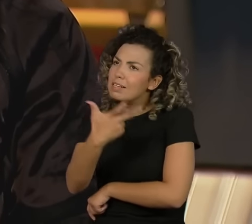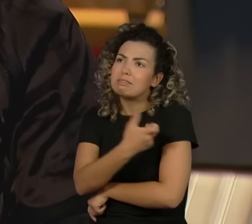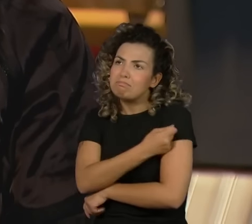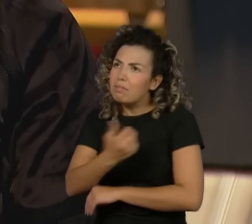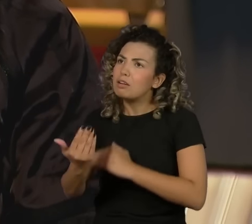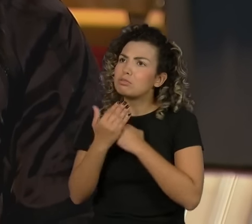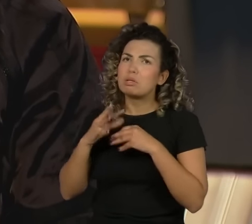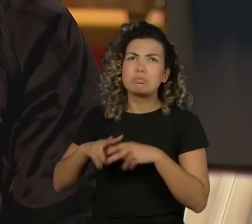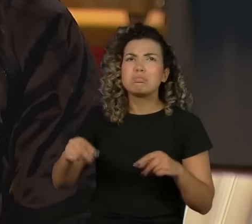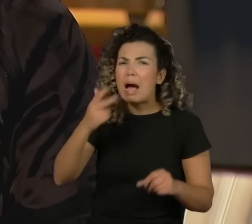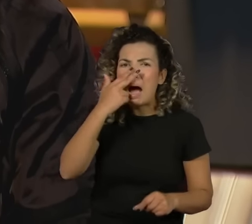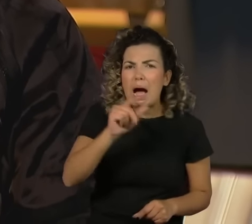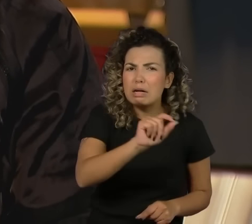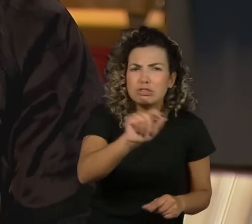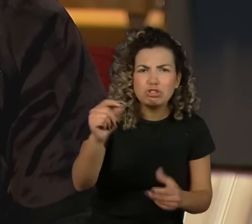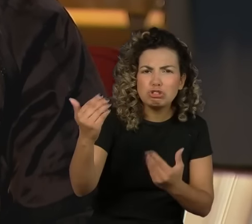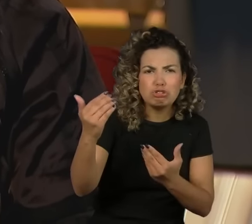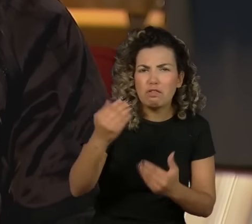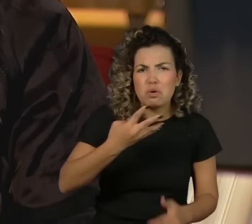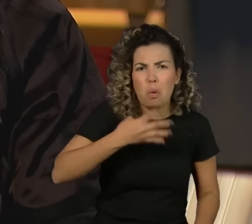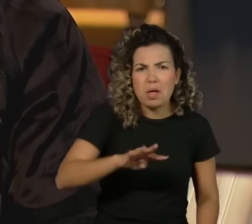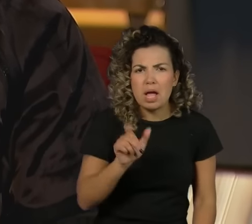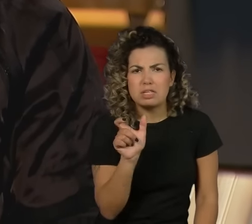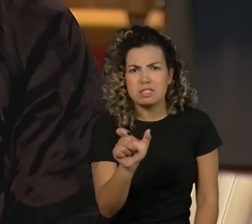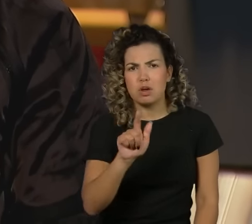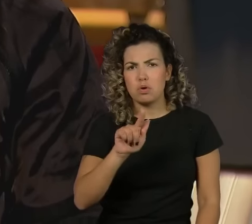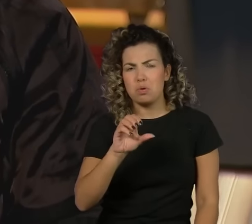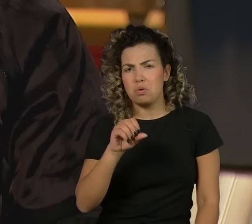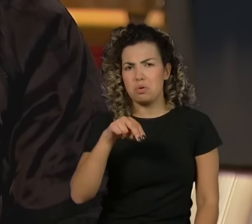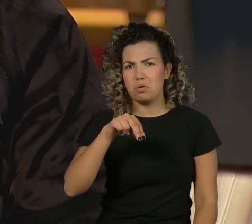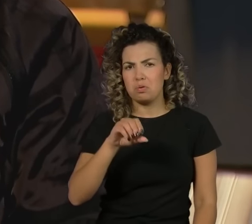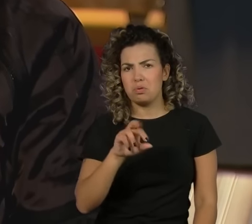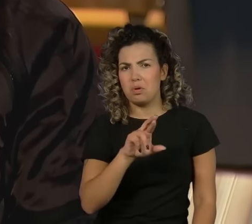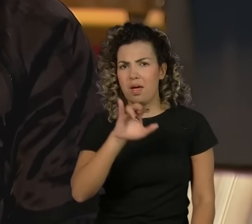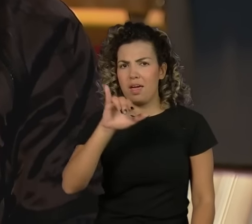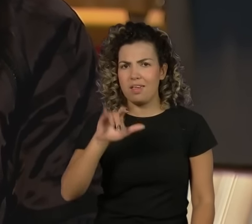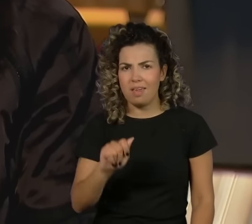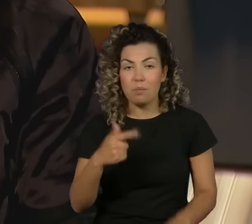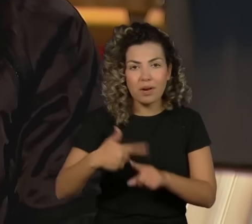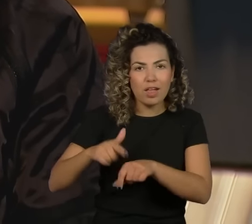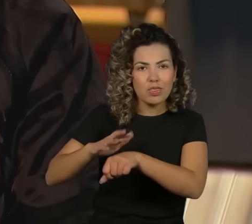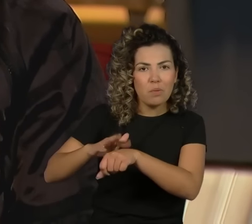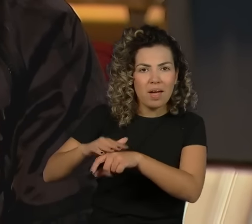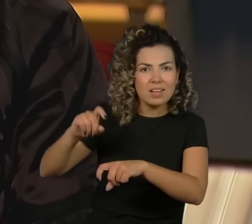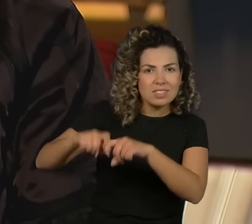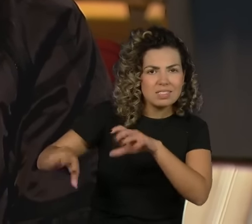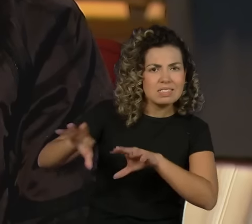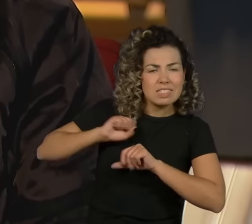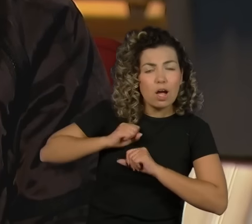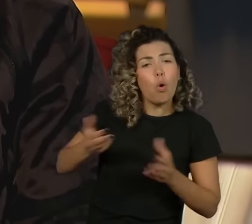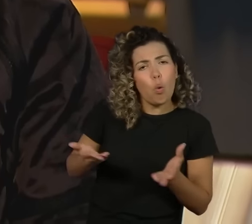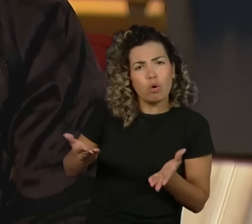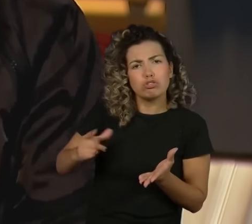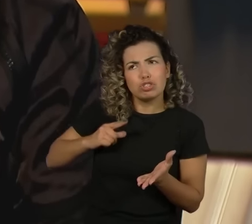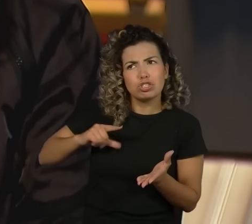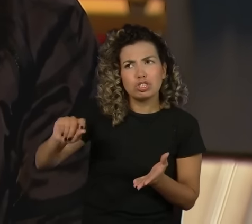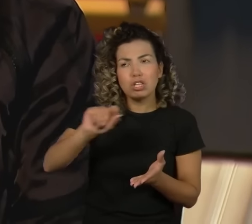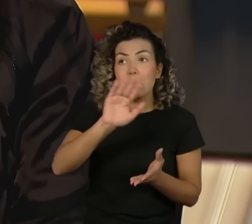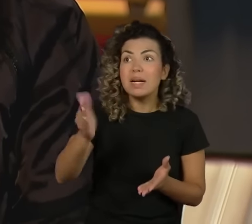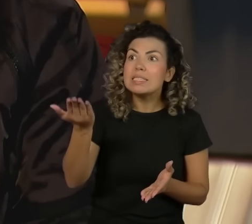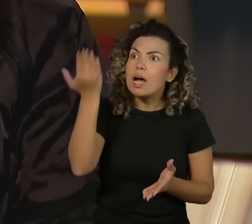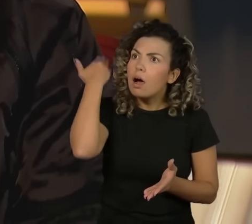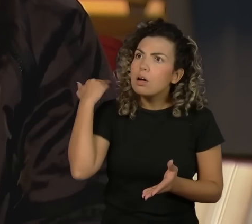acho que não conhece a gonorreia, acho que não deve conhecer, não. Né? As doenças transmissíveis até pode existir, mas a gonorreia era mais